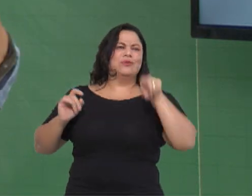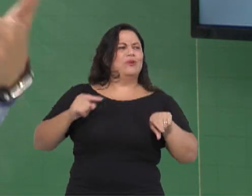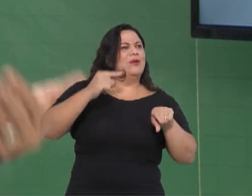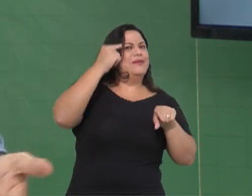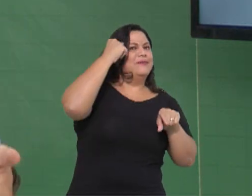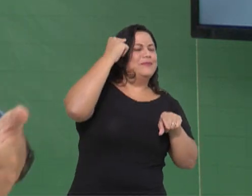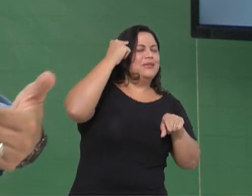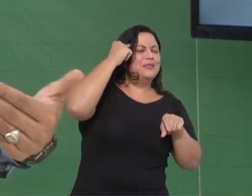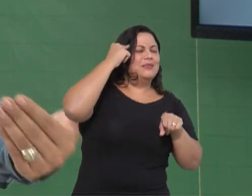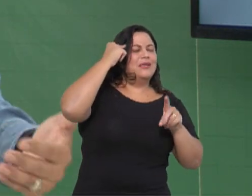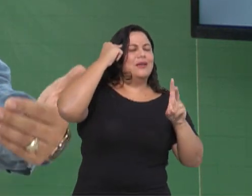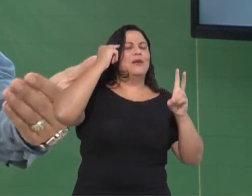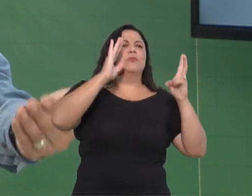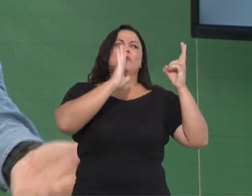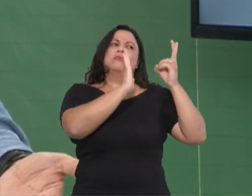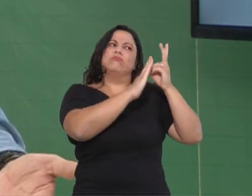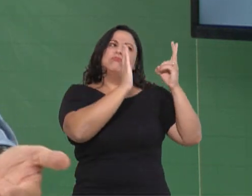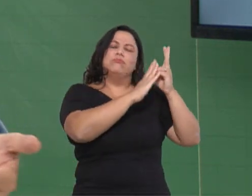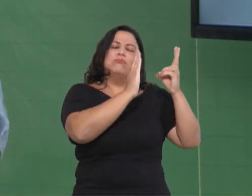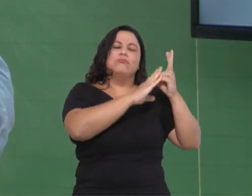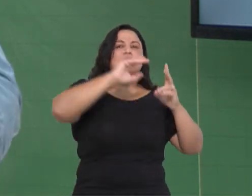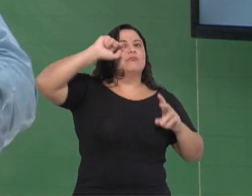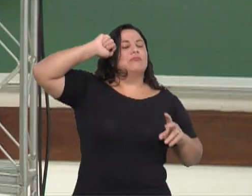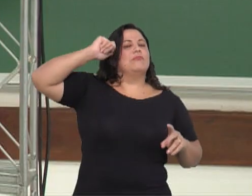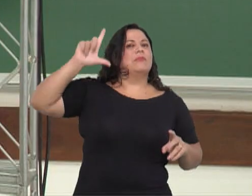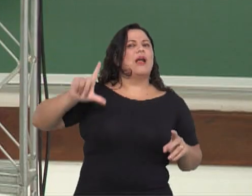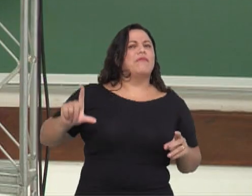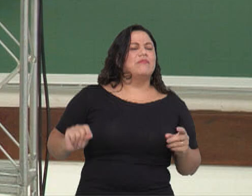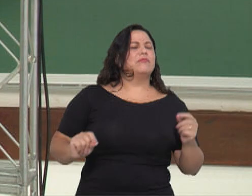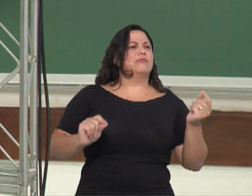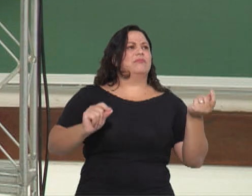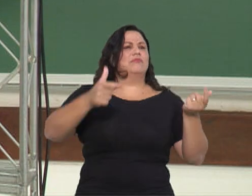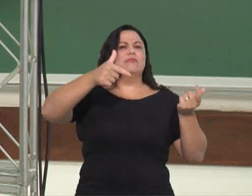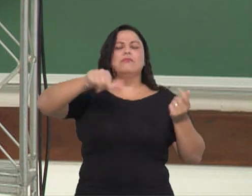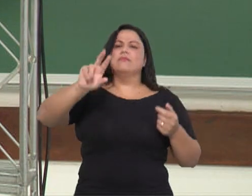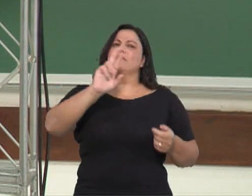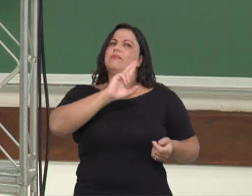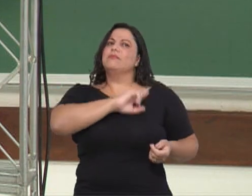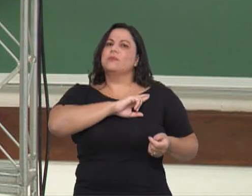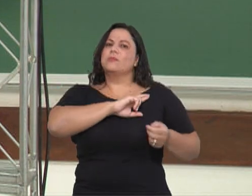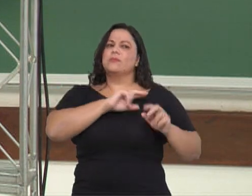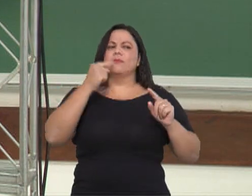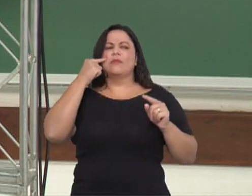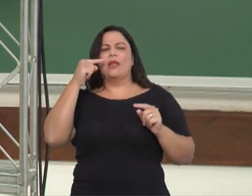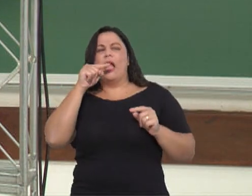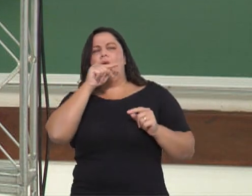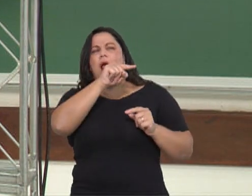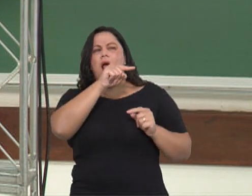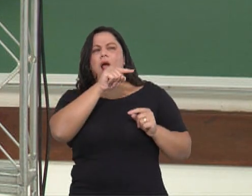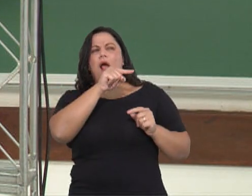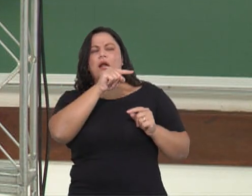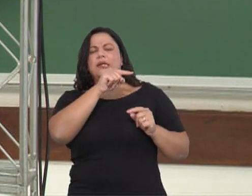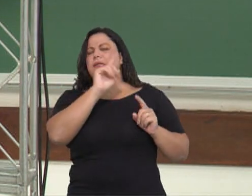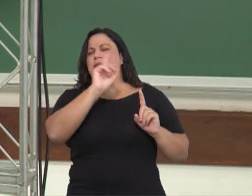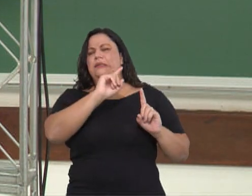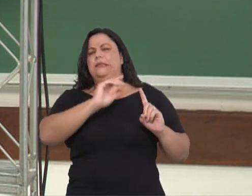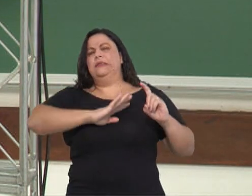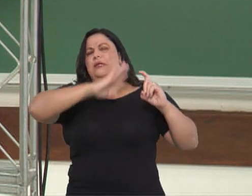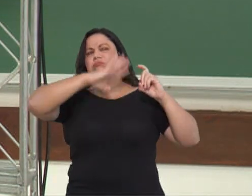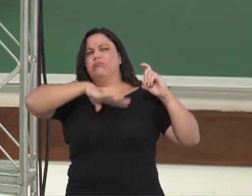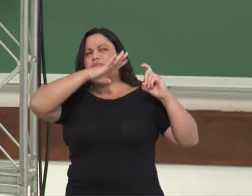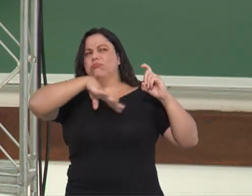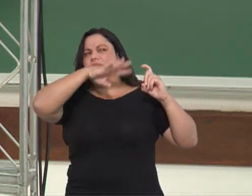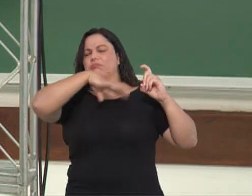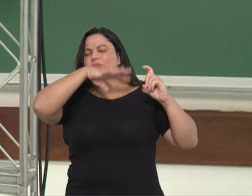religiões indígena, africana, entre outras, muitas vezes atribuímos aquela religiosidade como se fosse lenda, como se